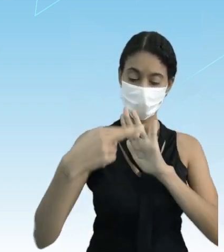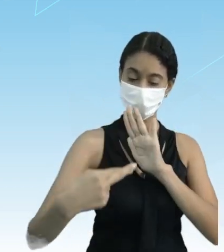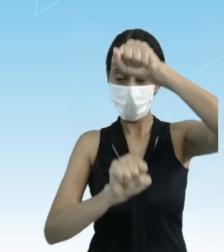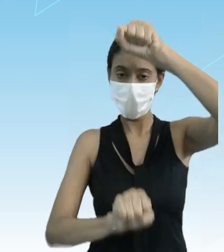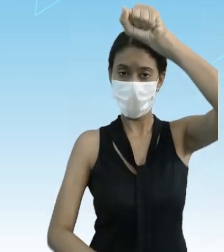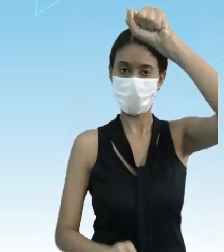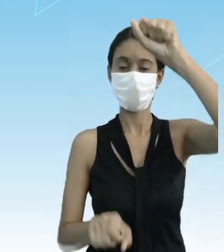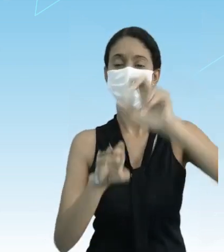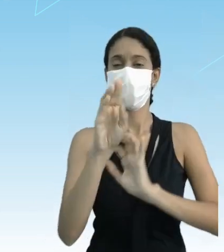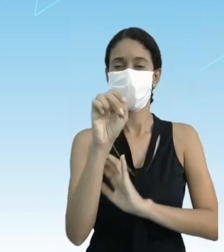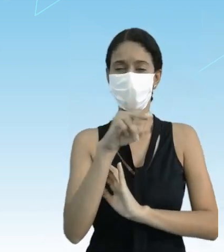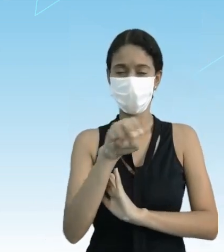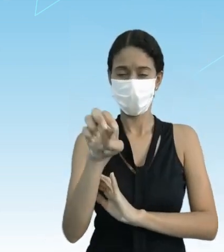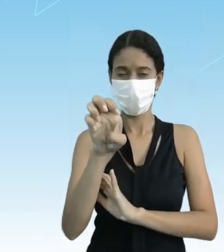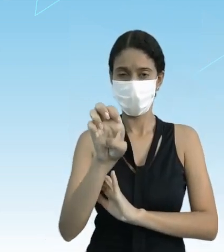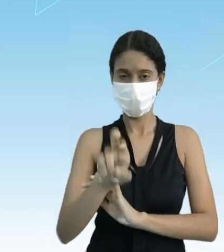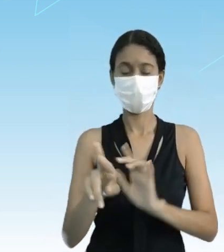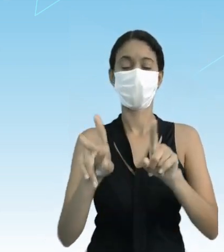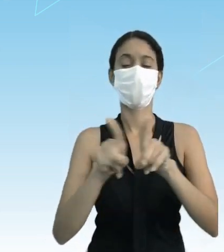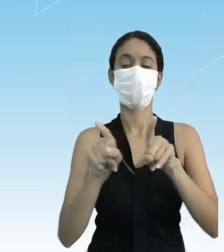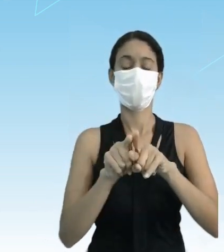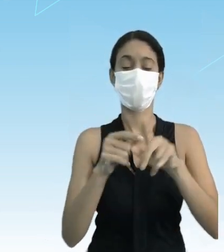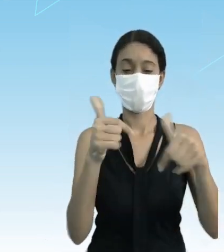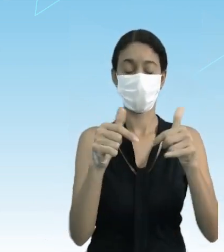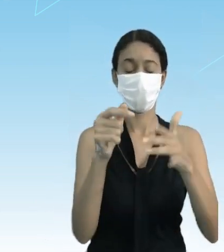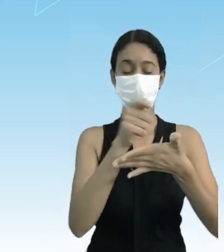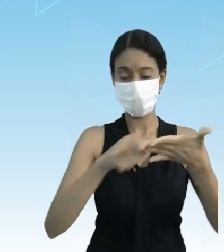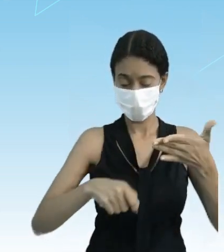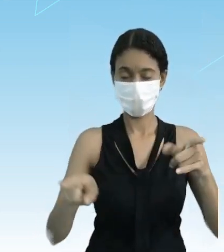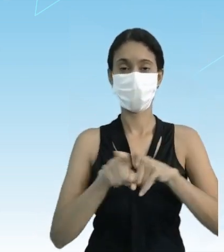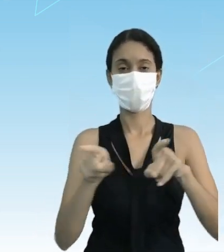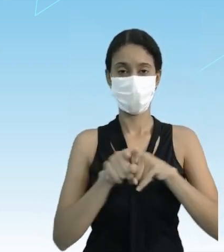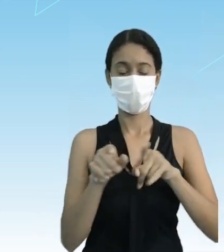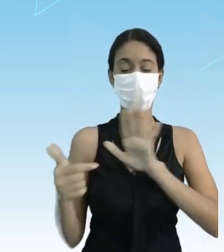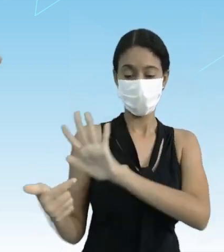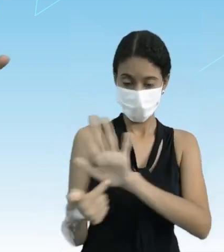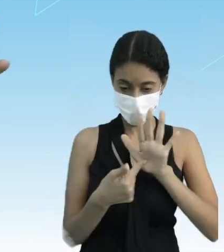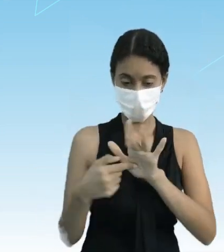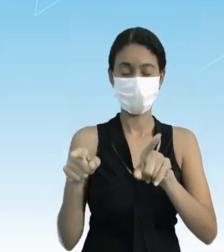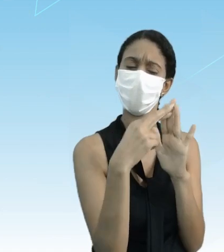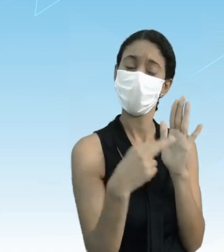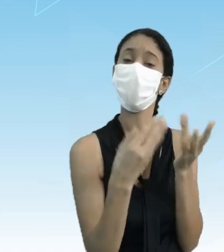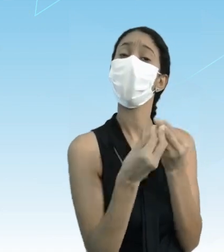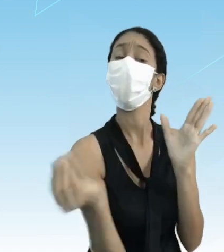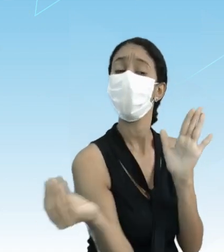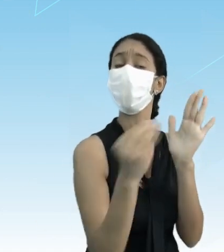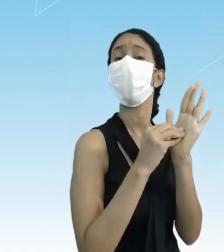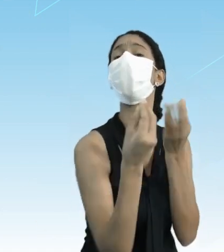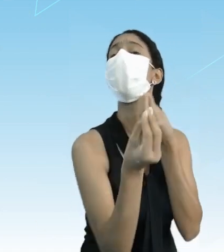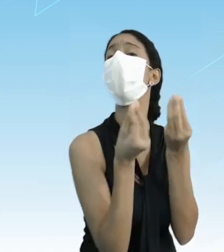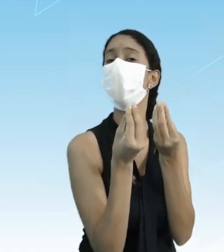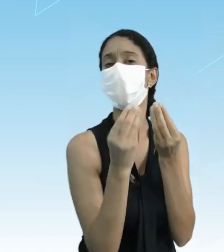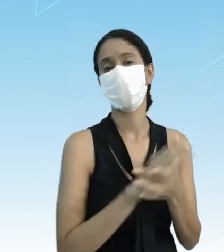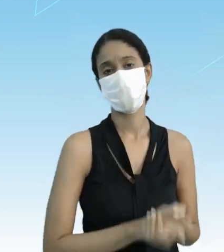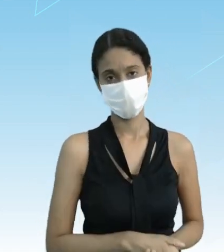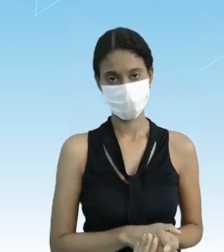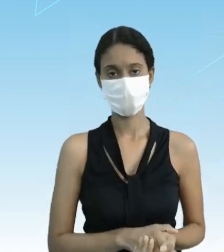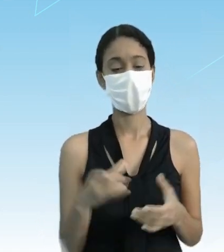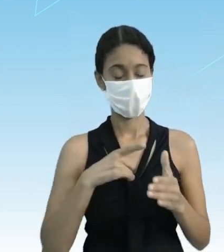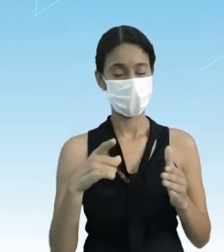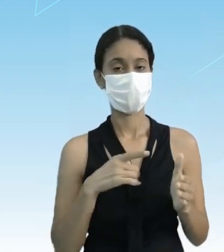que é uma articulação da ideia. Você não vai jogar ideias ali soltas que não tem nada a ver com um